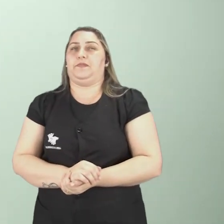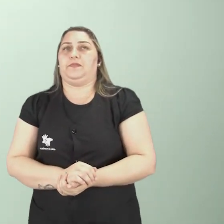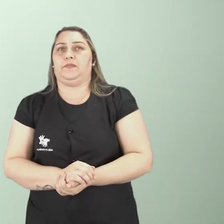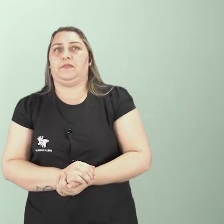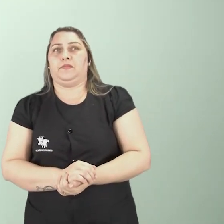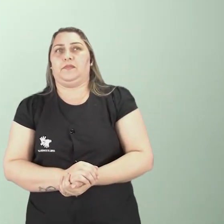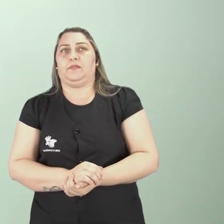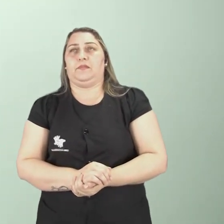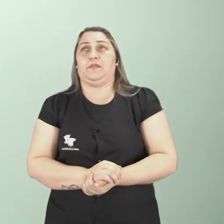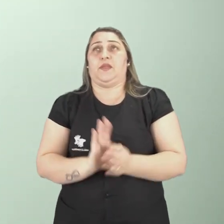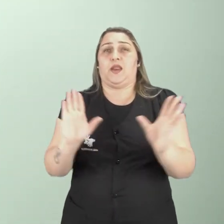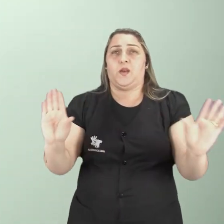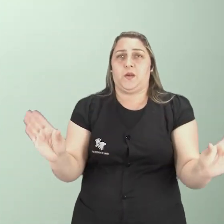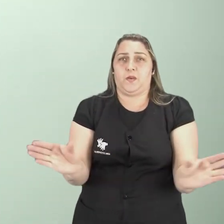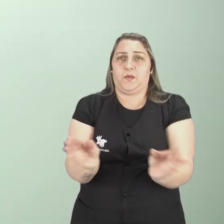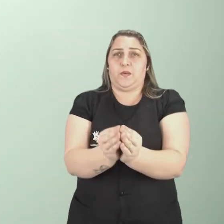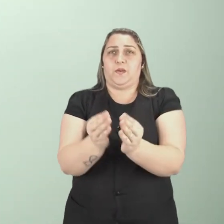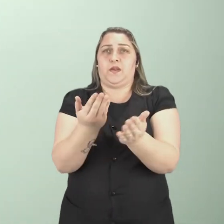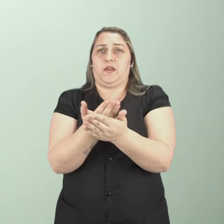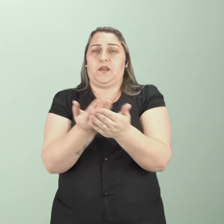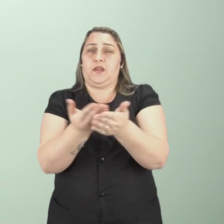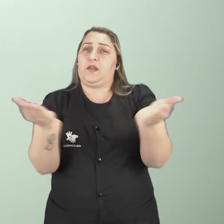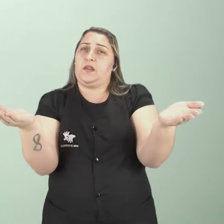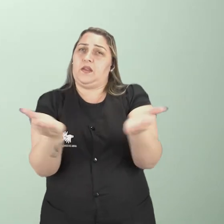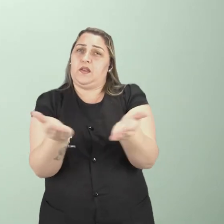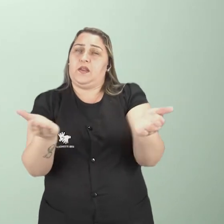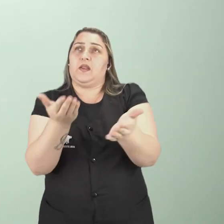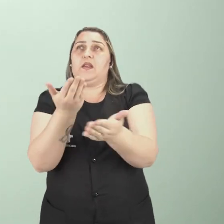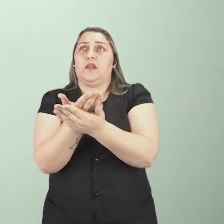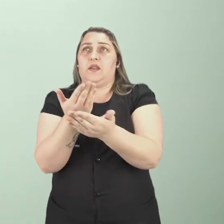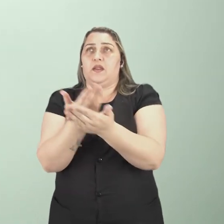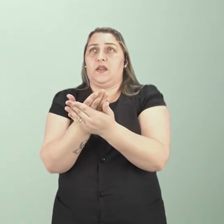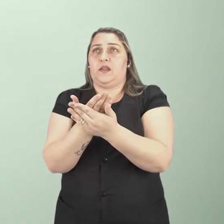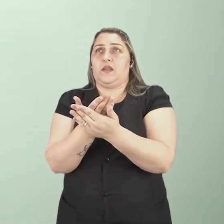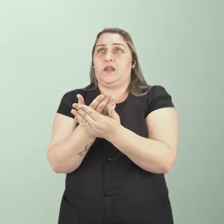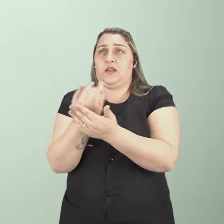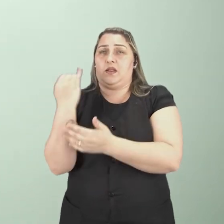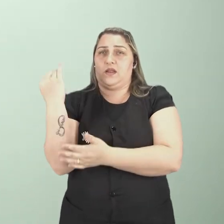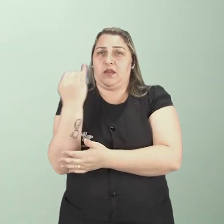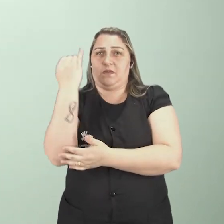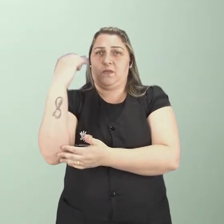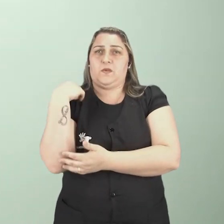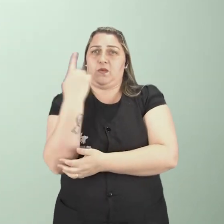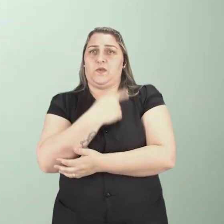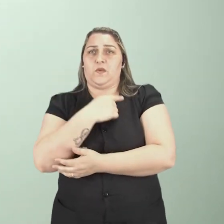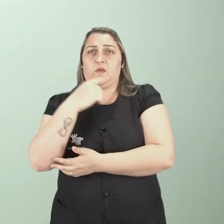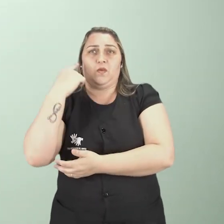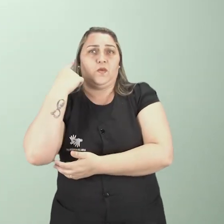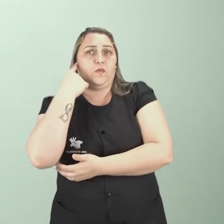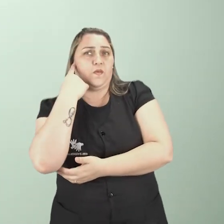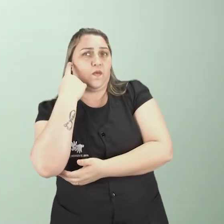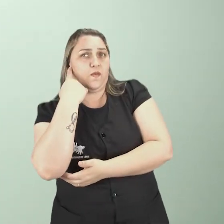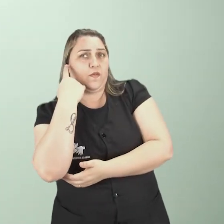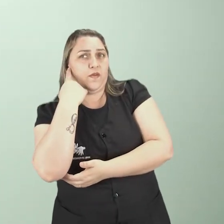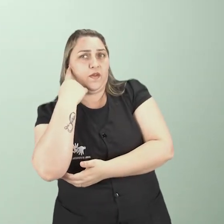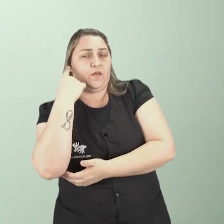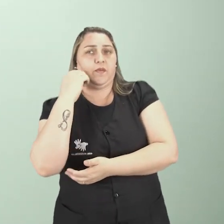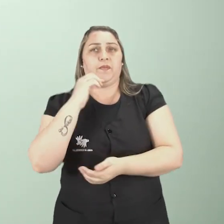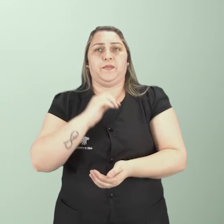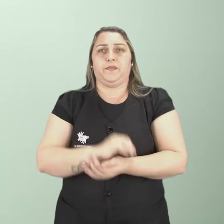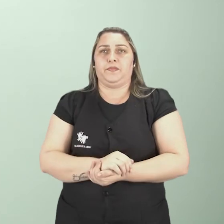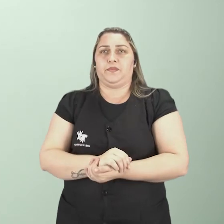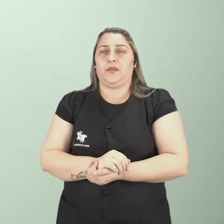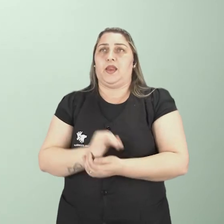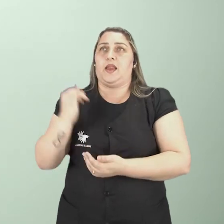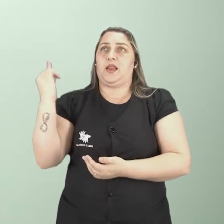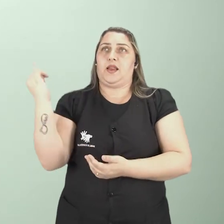Então, resumindo, na aula de hoje nós estudamos sobre a importância do nosso ouvido, a anatomia do ouvido,